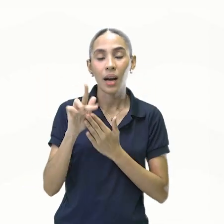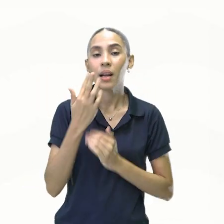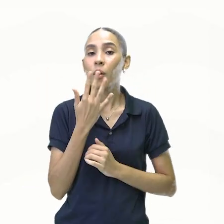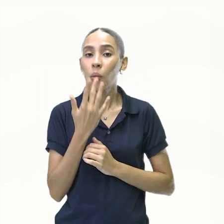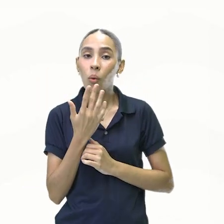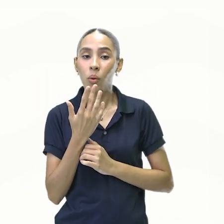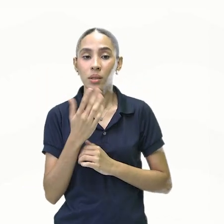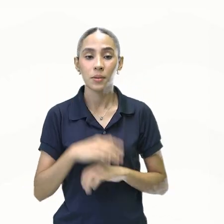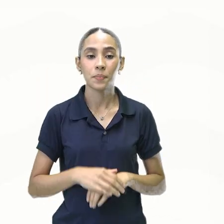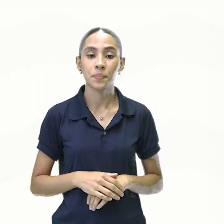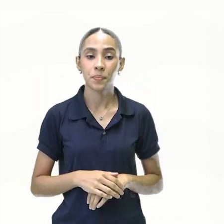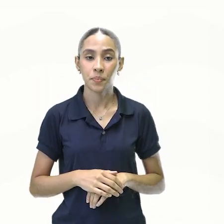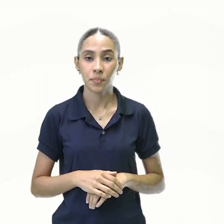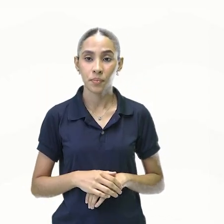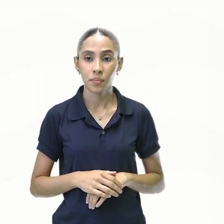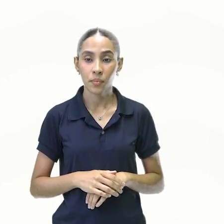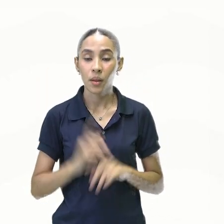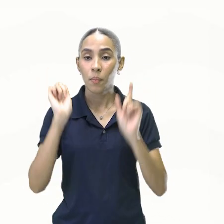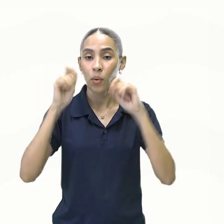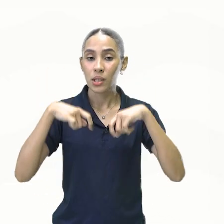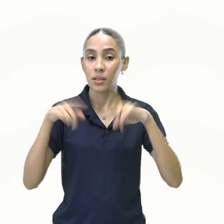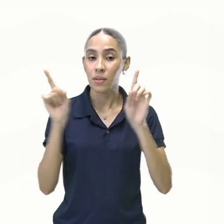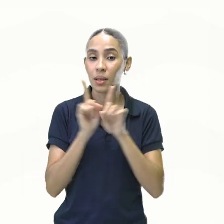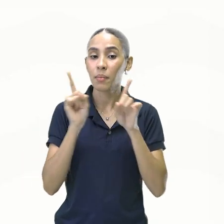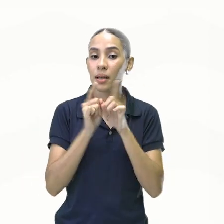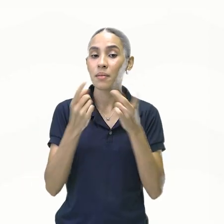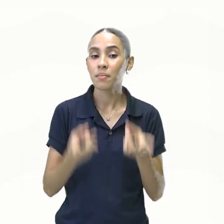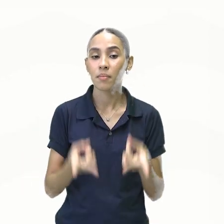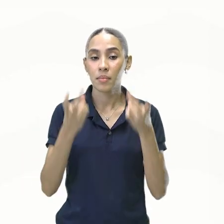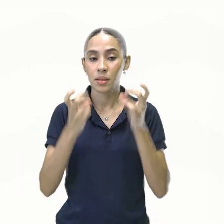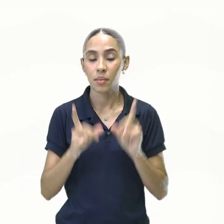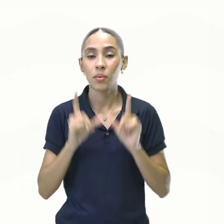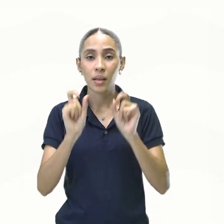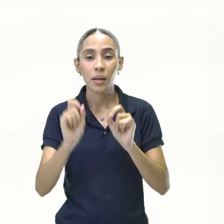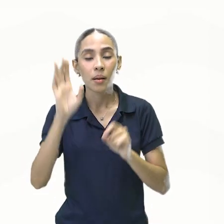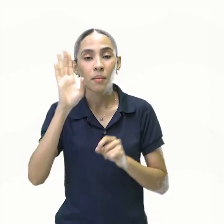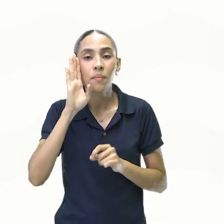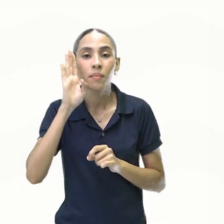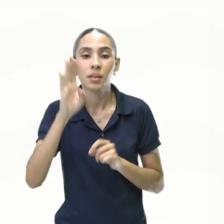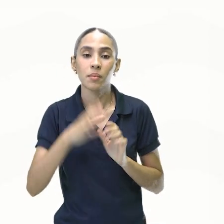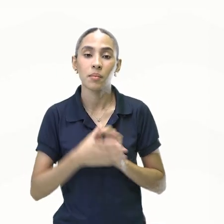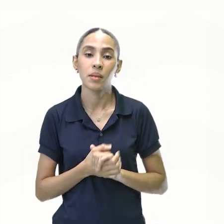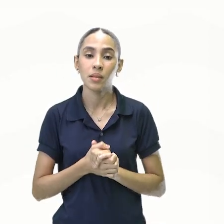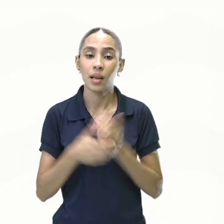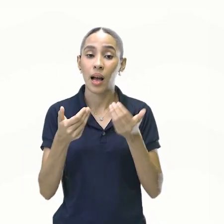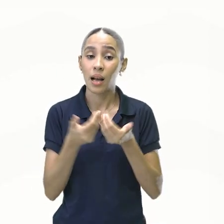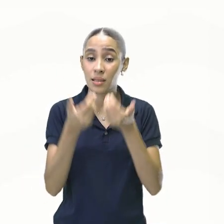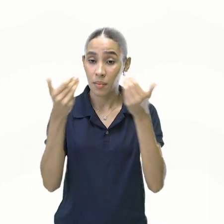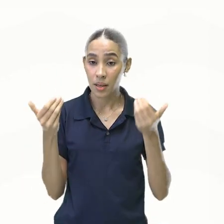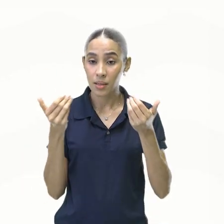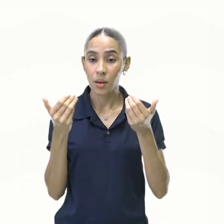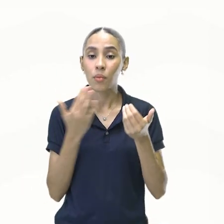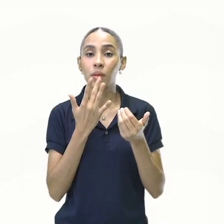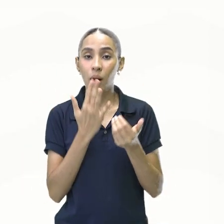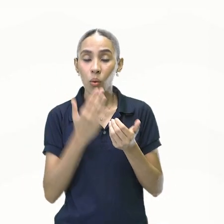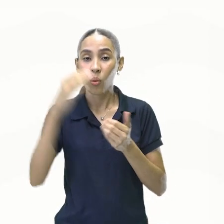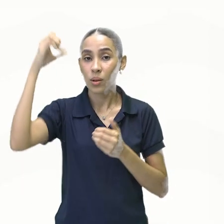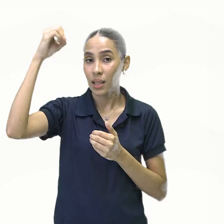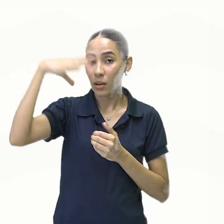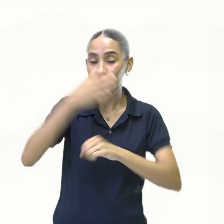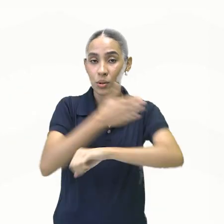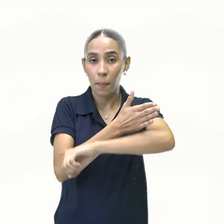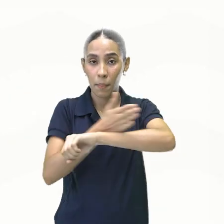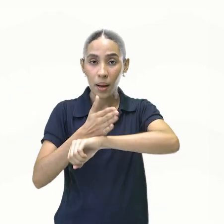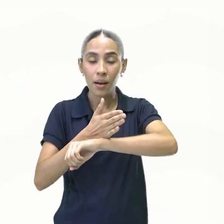de cores simultâneas. É possível notar, pessoal, principalmente a separação das cores